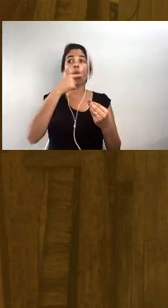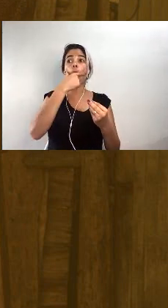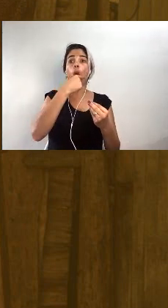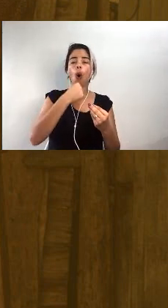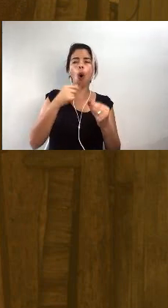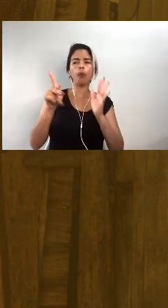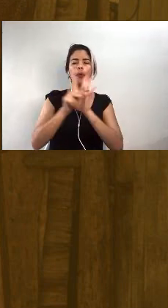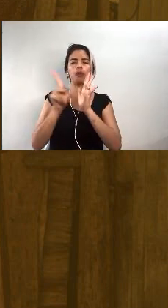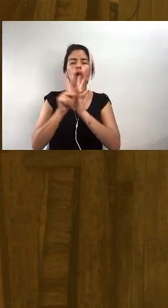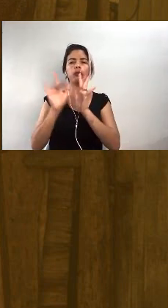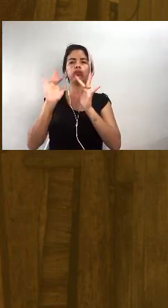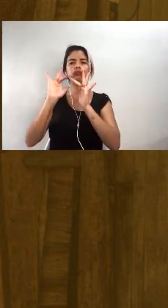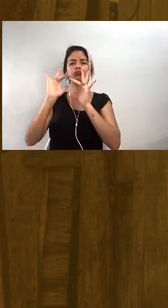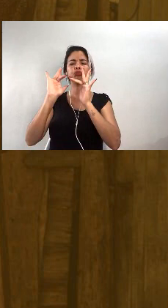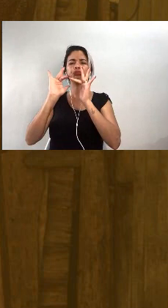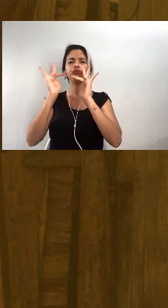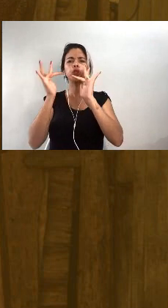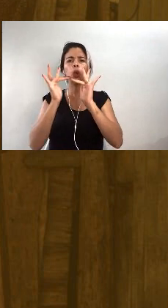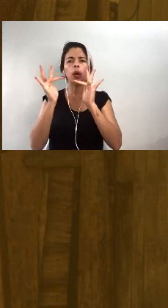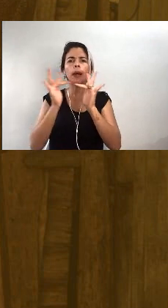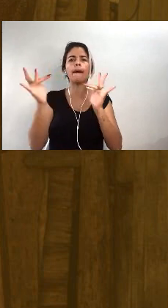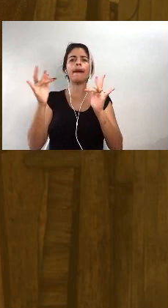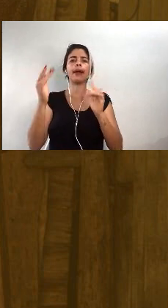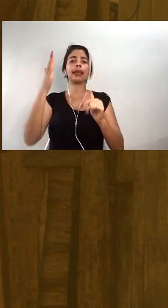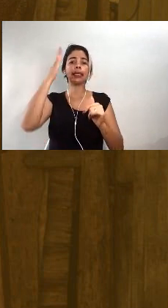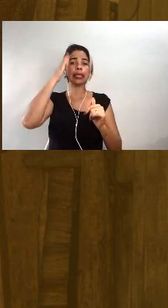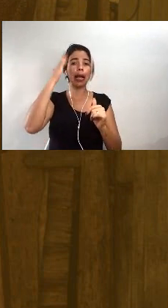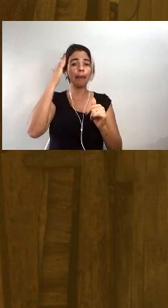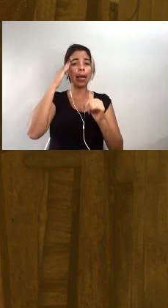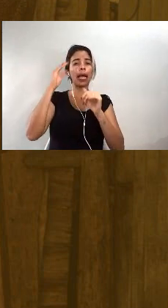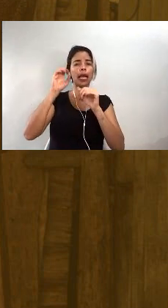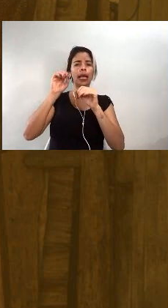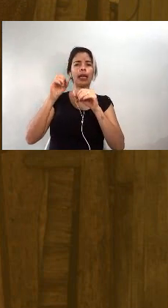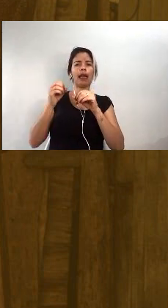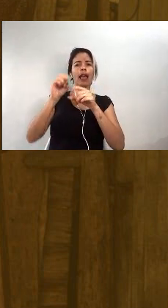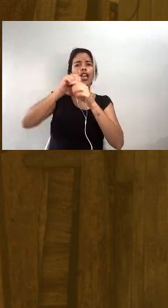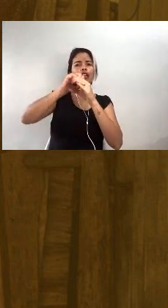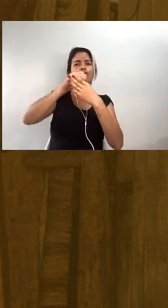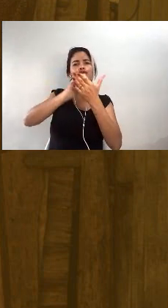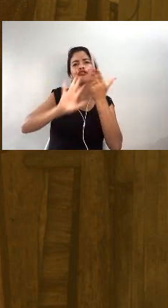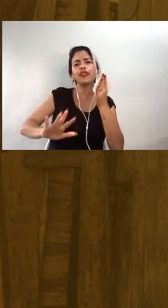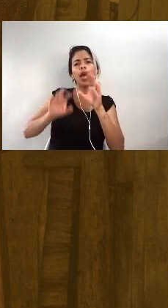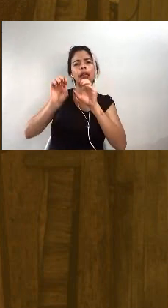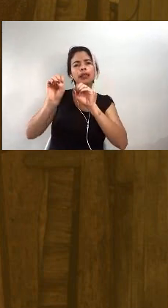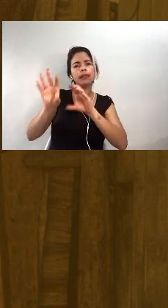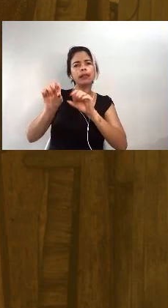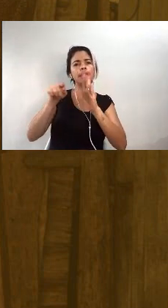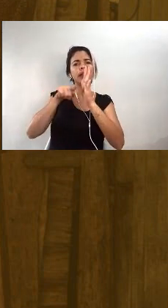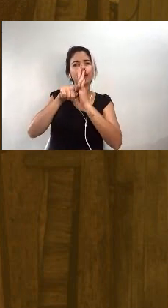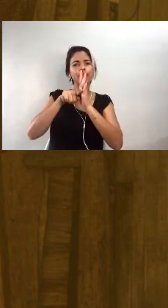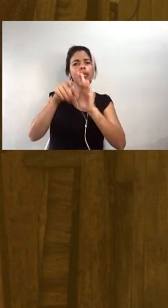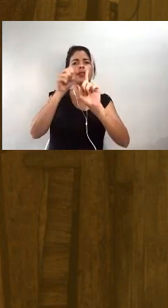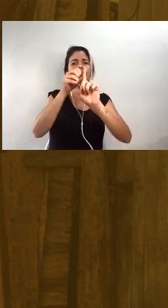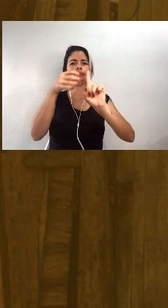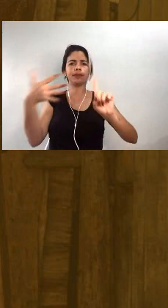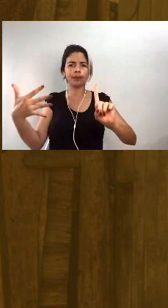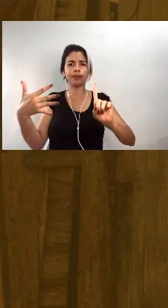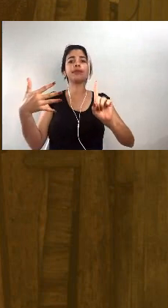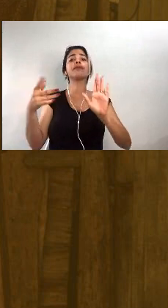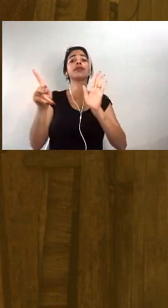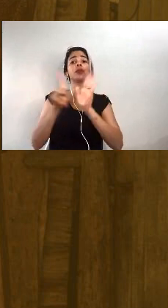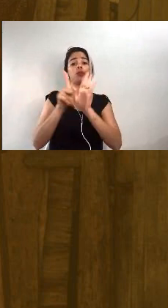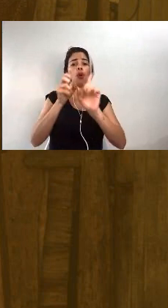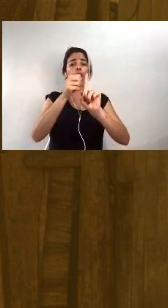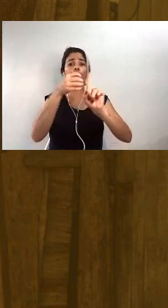de Saberes, que é o núcleo de ensino, pesquisa e extensão. É um núcleo que ele nasce de um programa de extensão